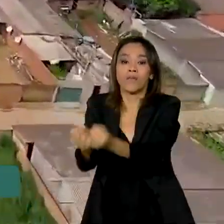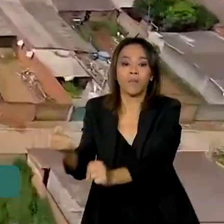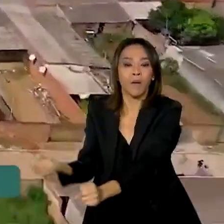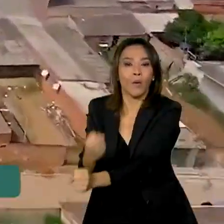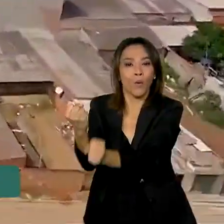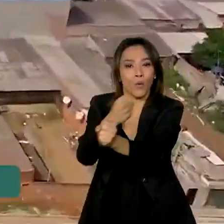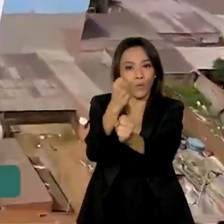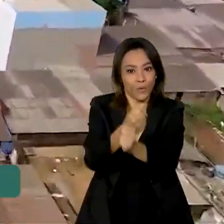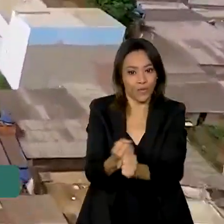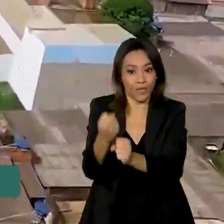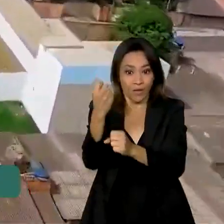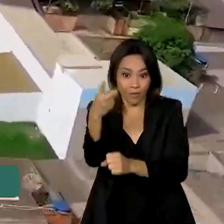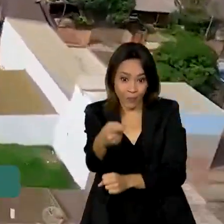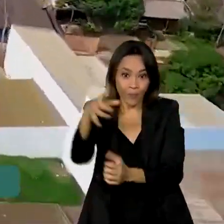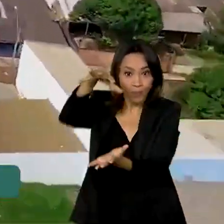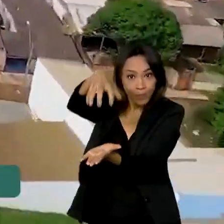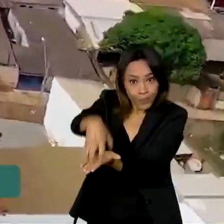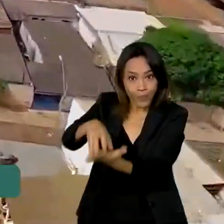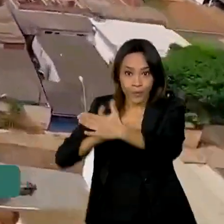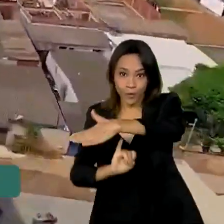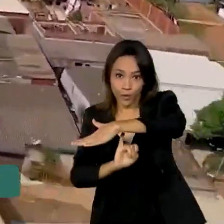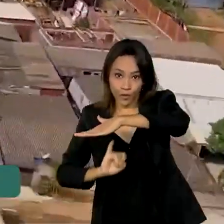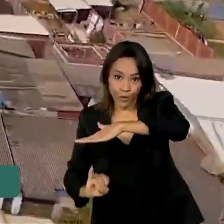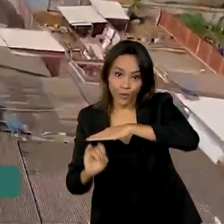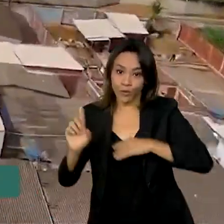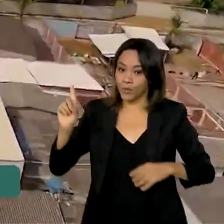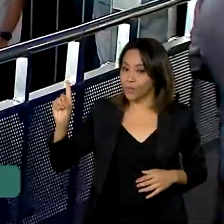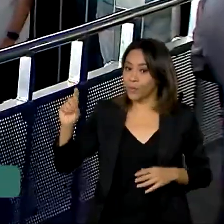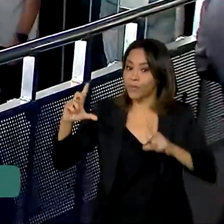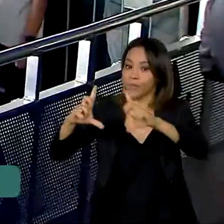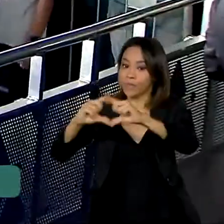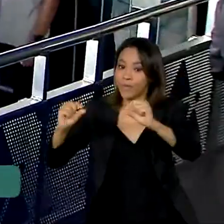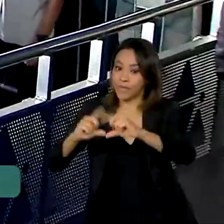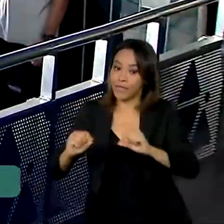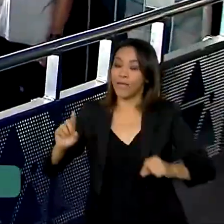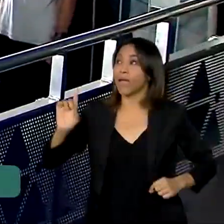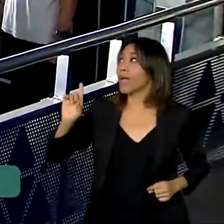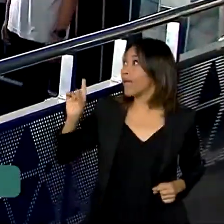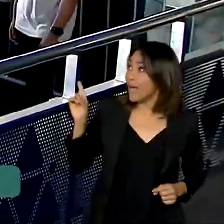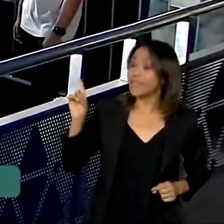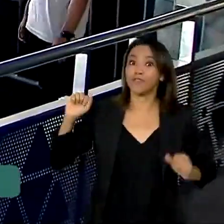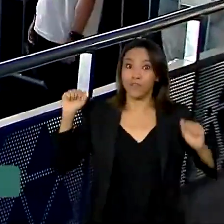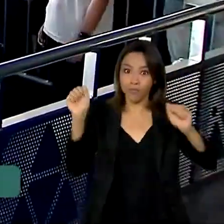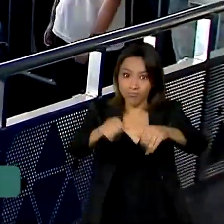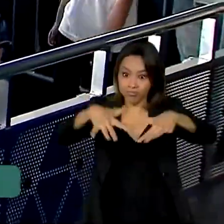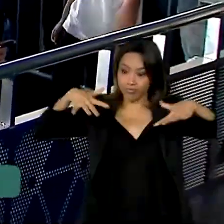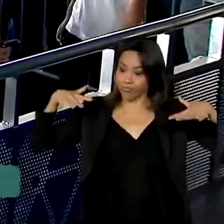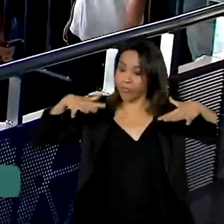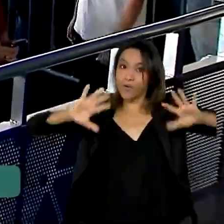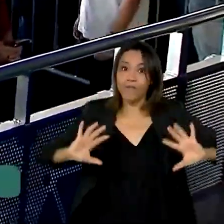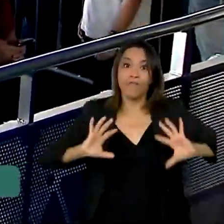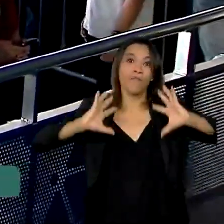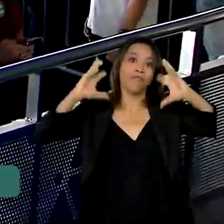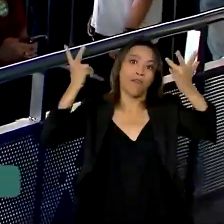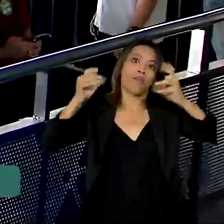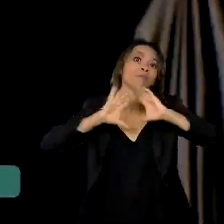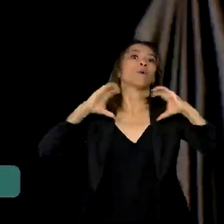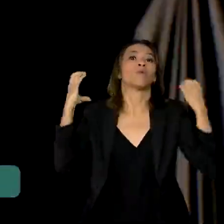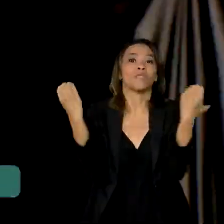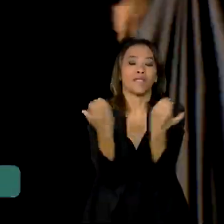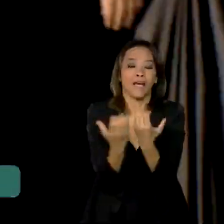Instituto Federal de Educação, Ciência e Tecnologia de Brasília. A ação foi recebida com festa pela